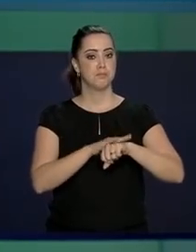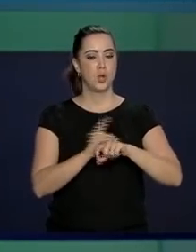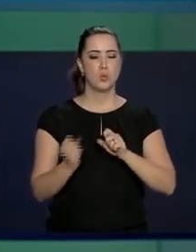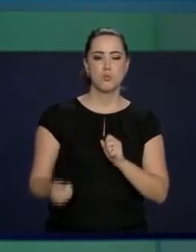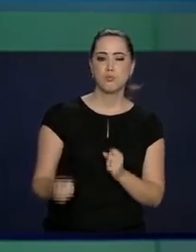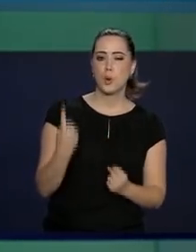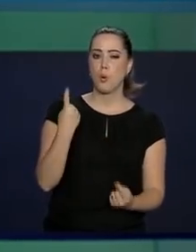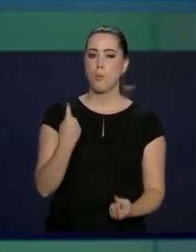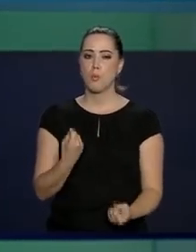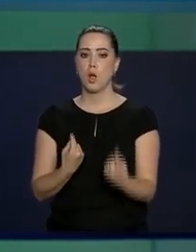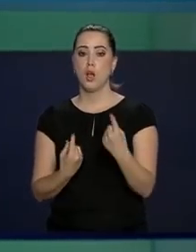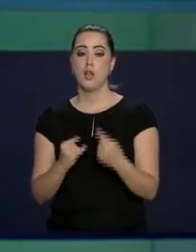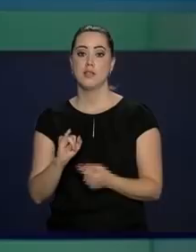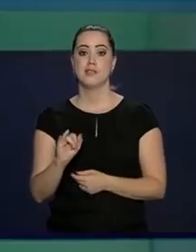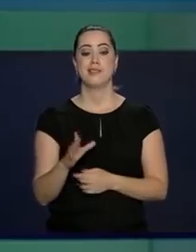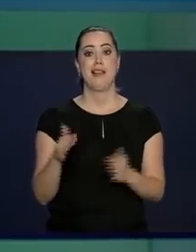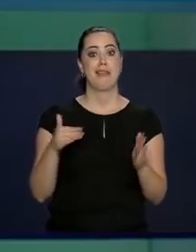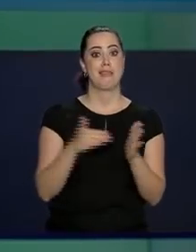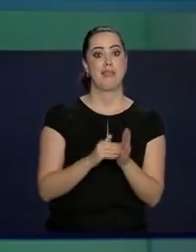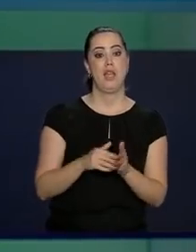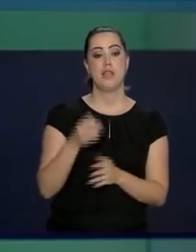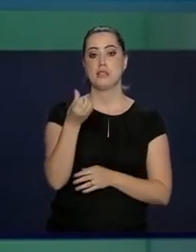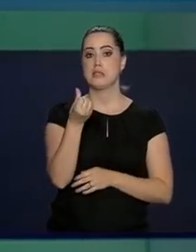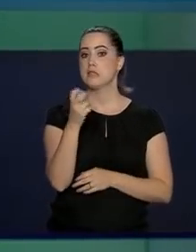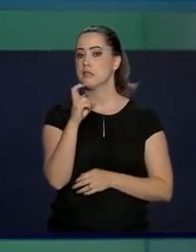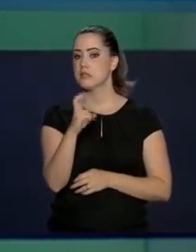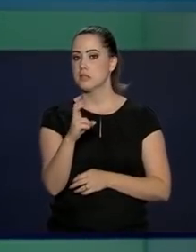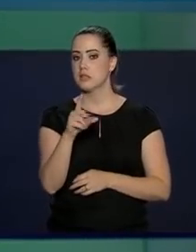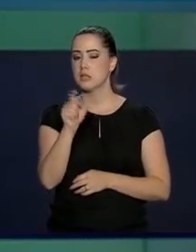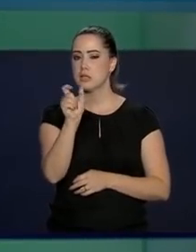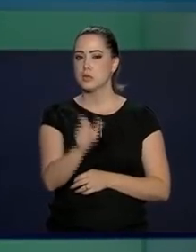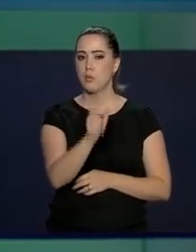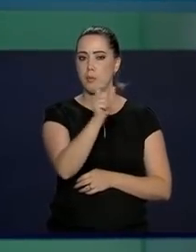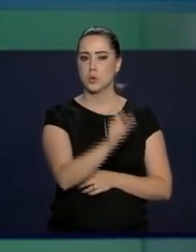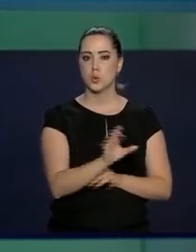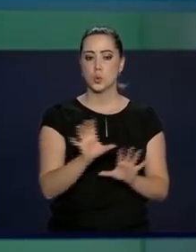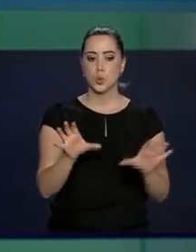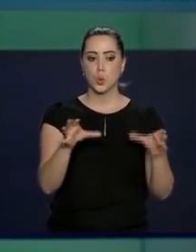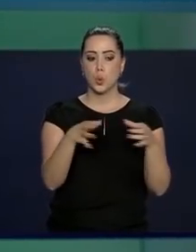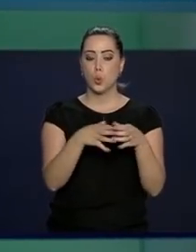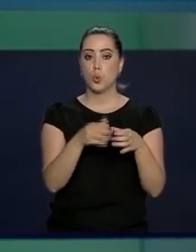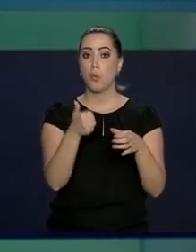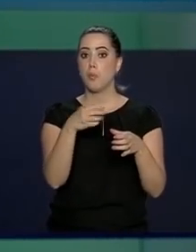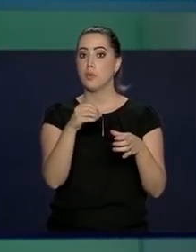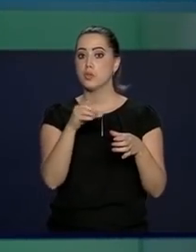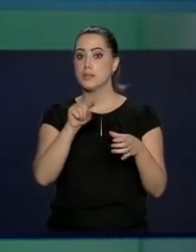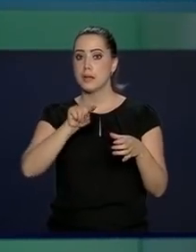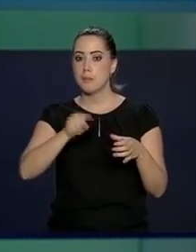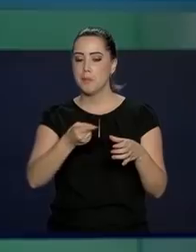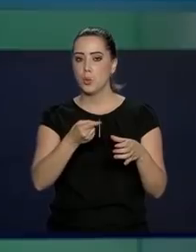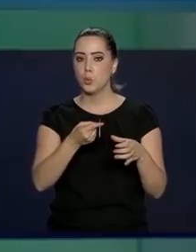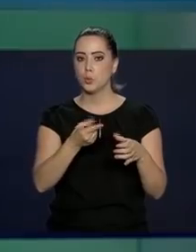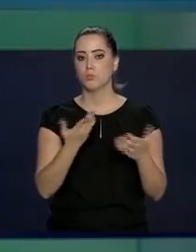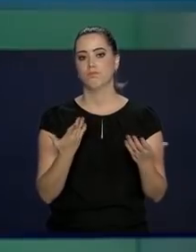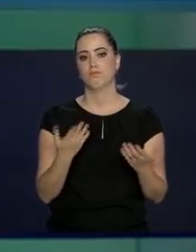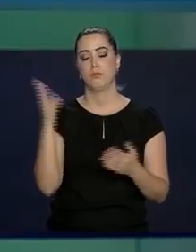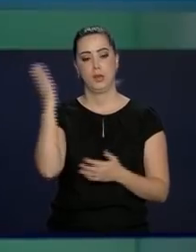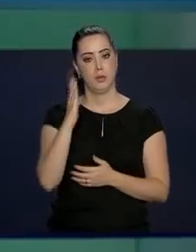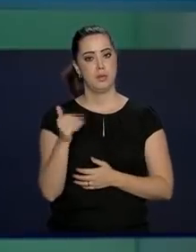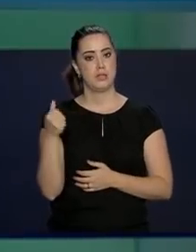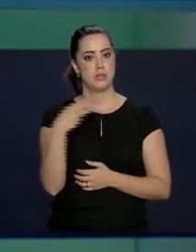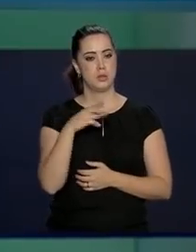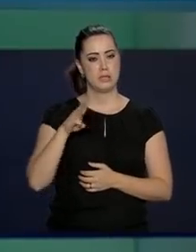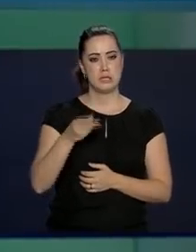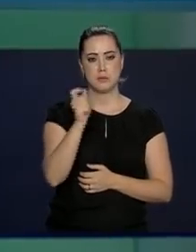considerada rara quando ela afeta até 65 indivíduos num grupo de 100 mil. No Brasil, cerca de